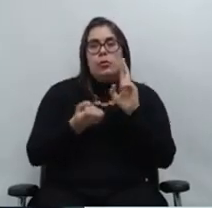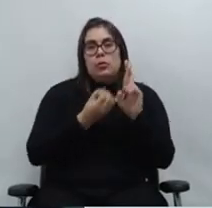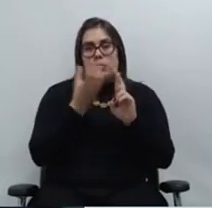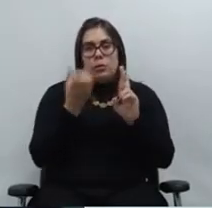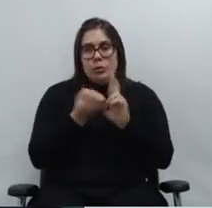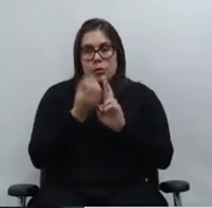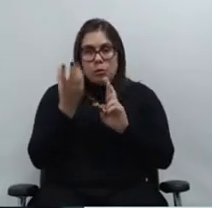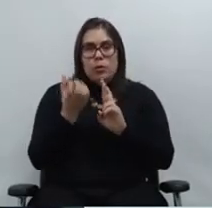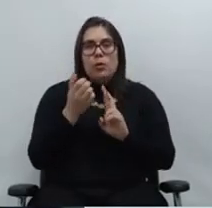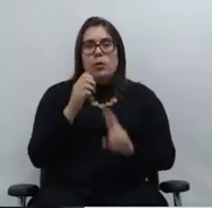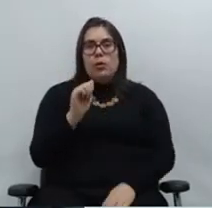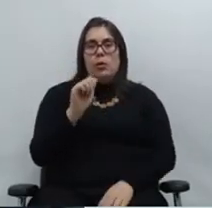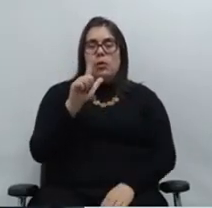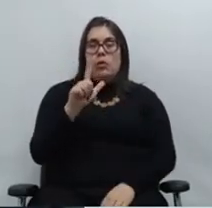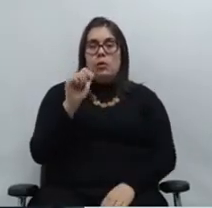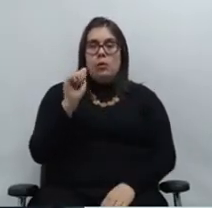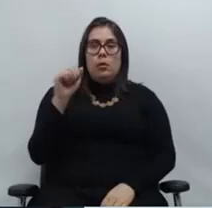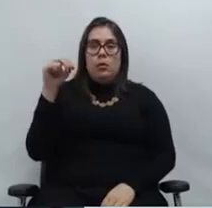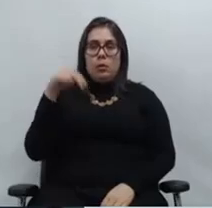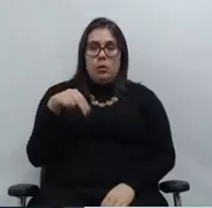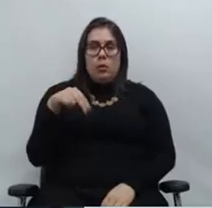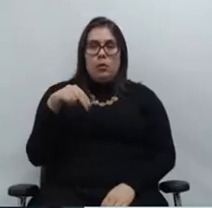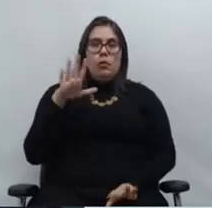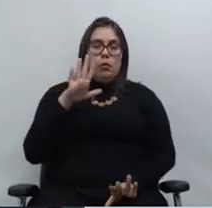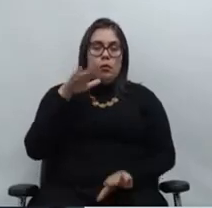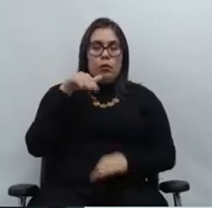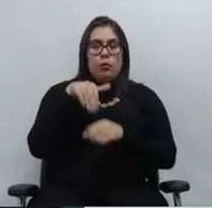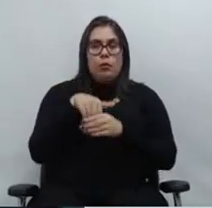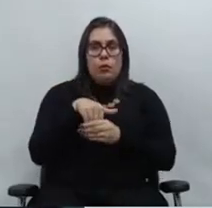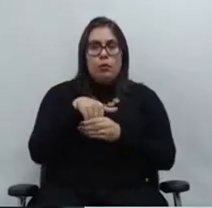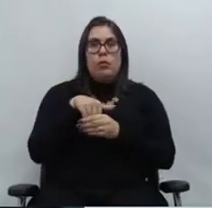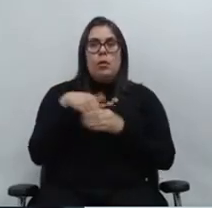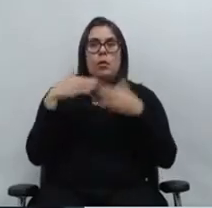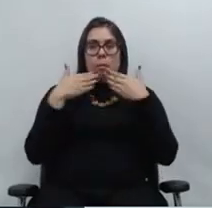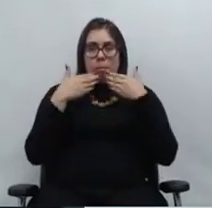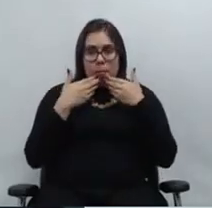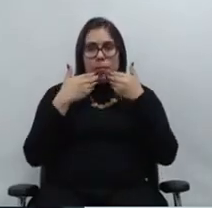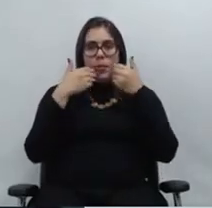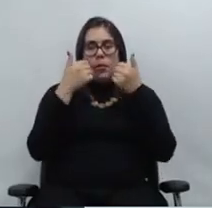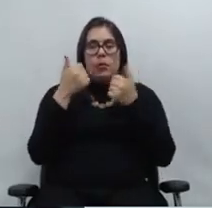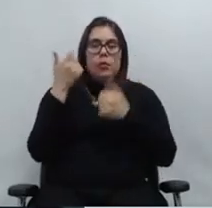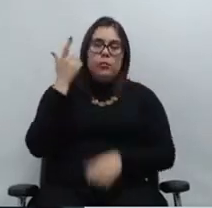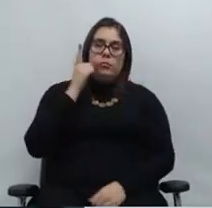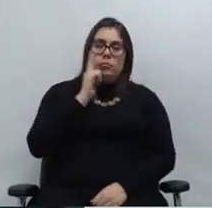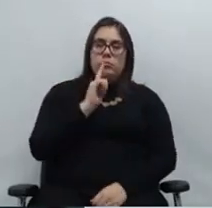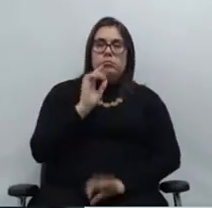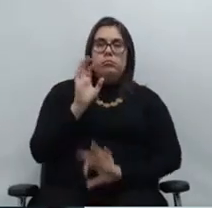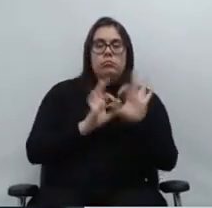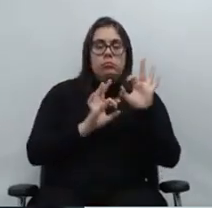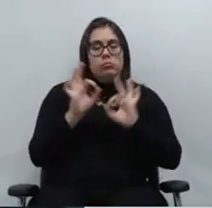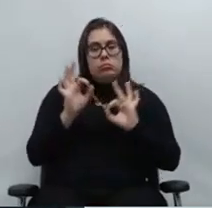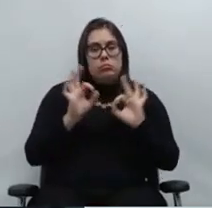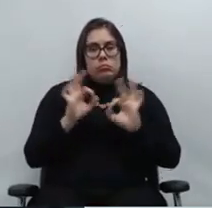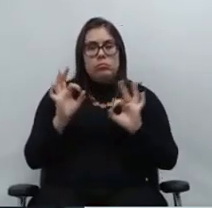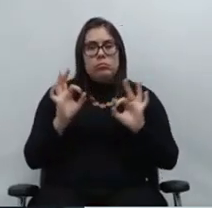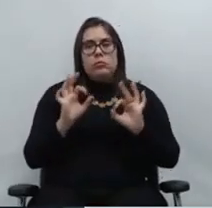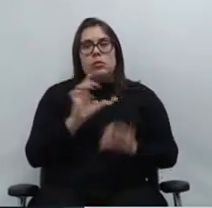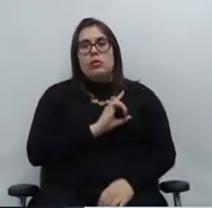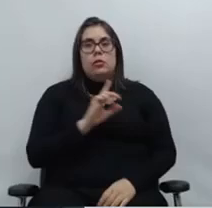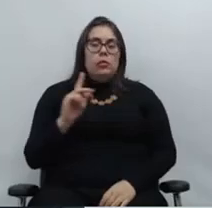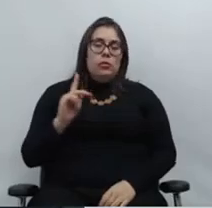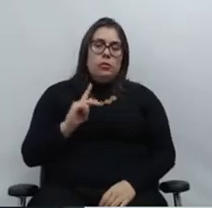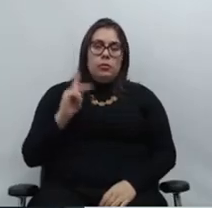excelentíssimo conselheiro Alan Ramalho, que apresentou o voto voltado ao aprimoramento das construções democráticas da atuação da Defensoria